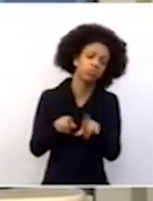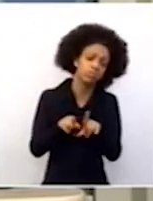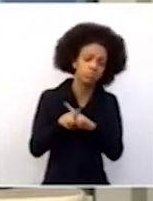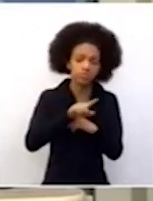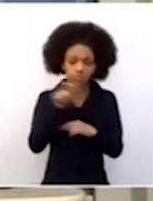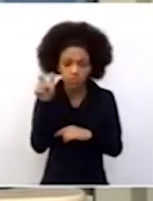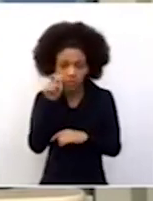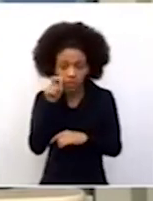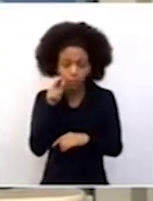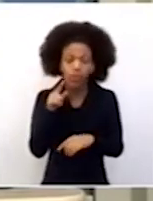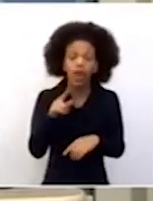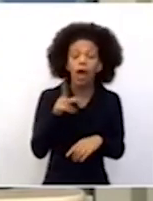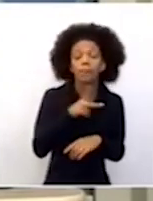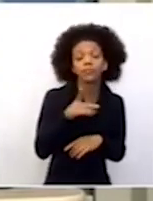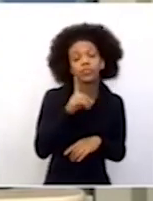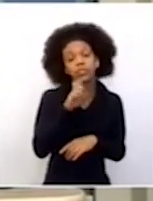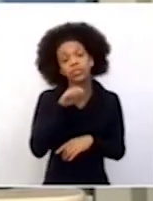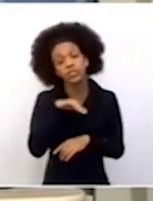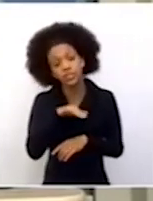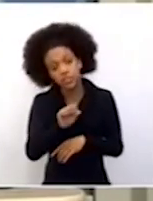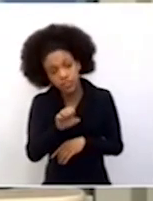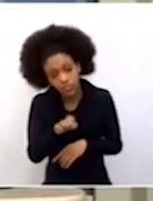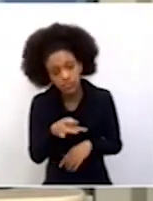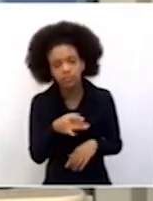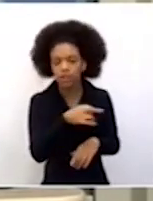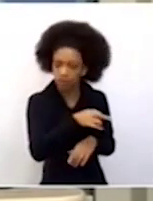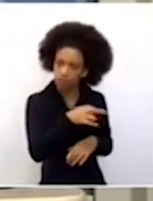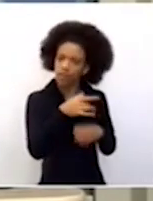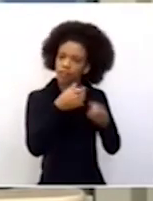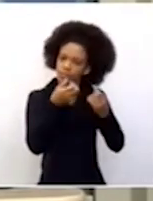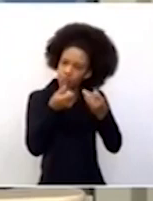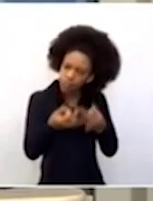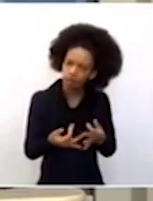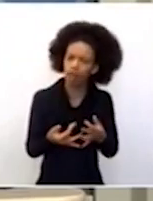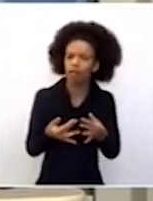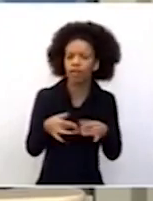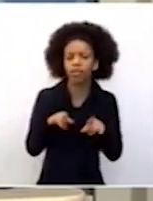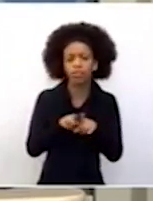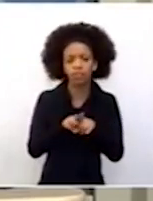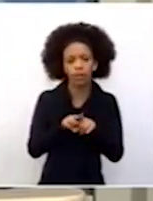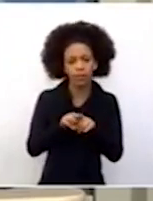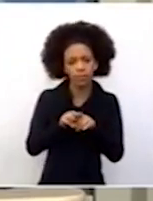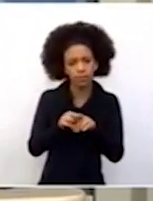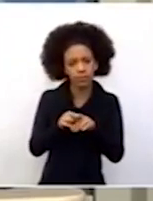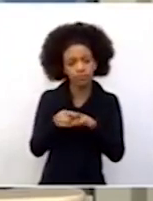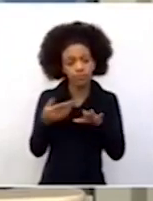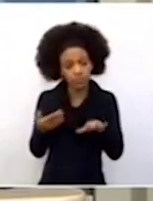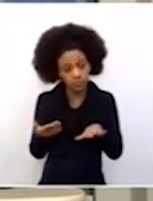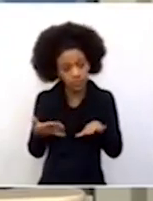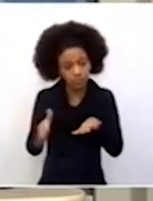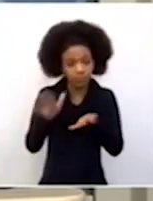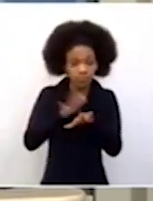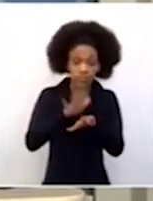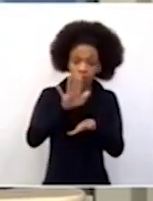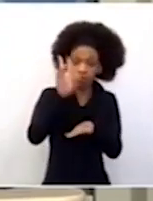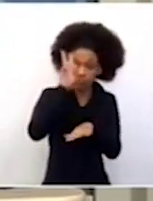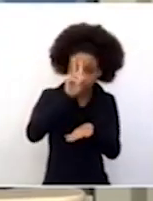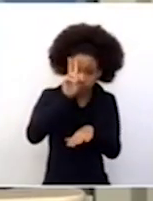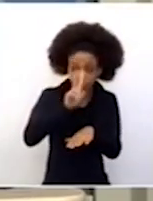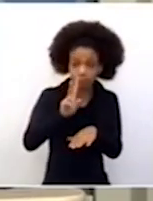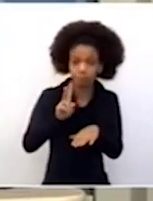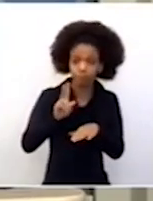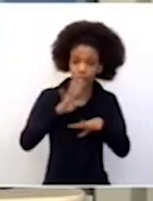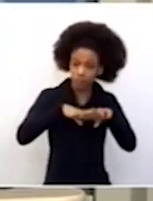com a professora Denise também, que ela vai discorrer alguns comentários, e assim a florescer. Lembrando que a educação matemática nos anos